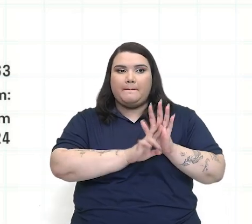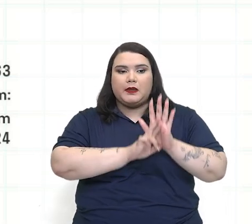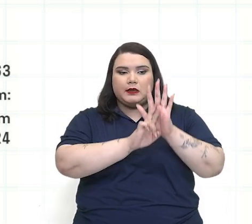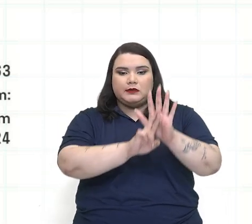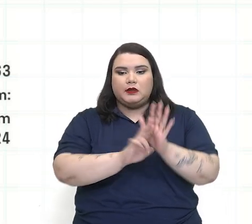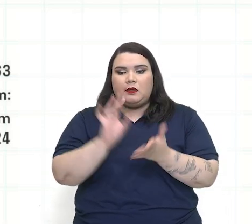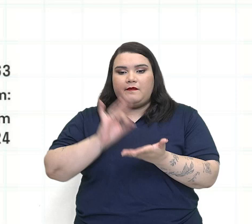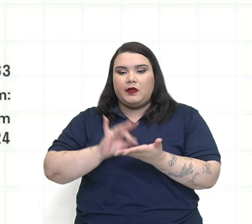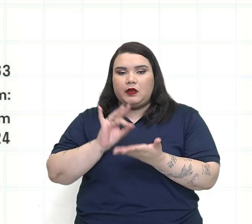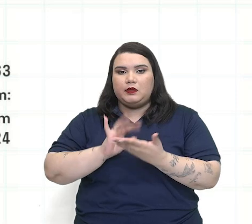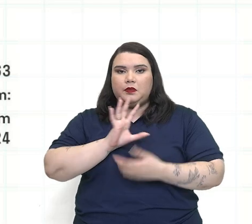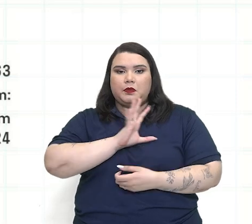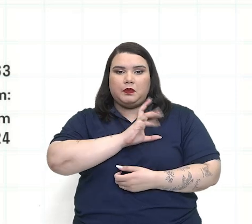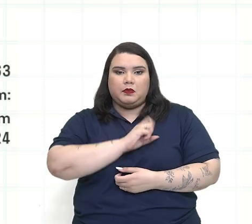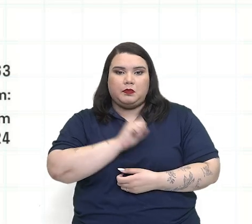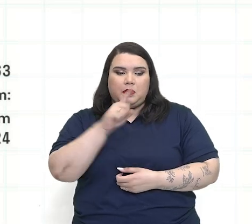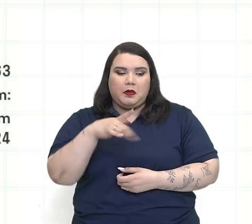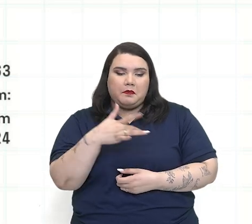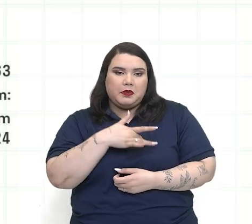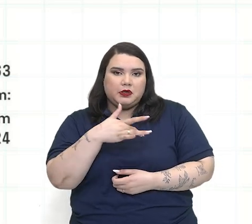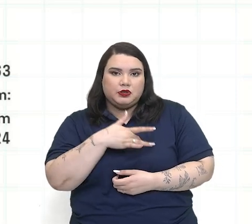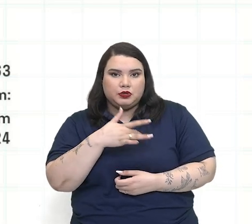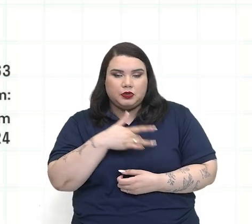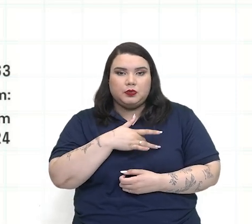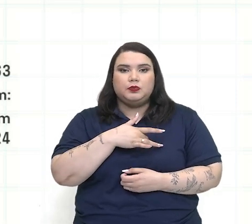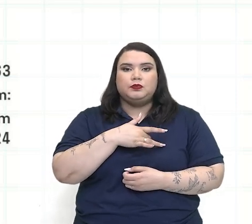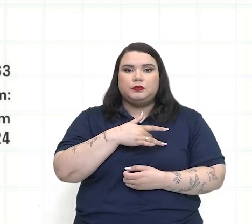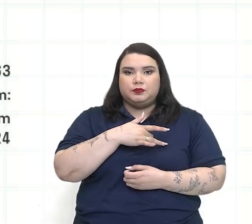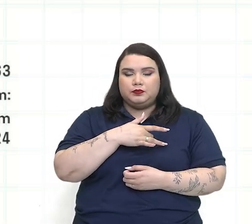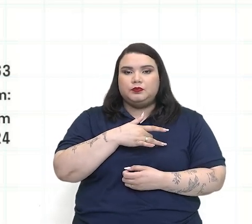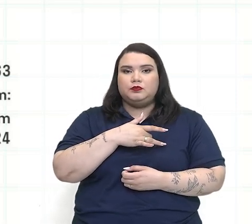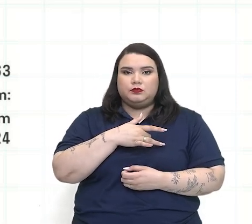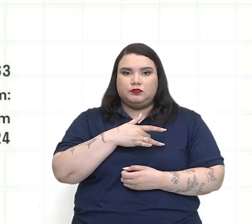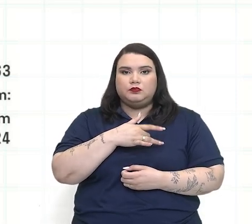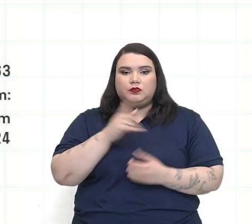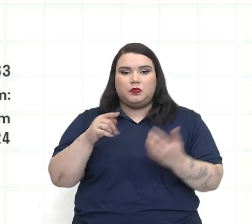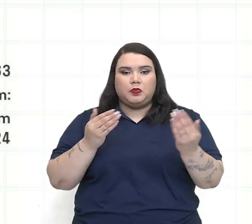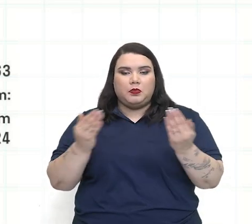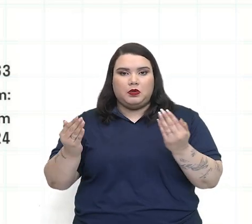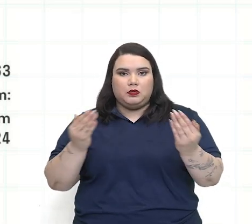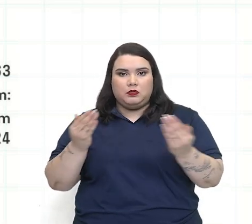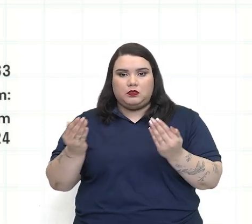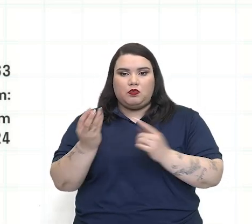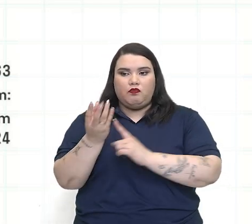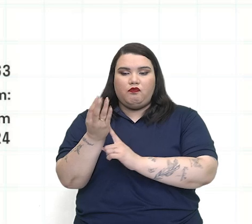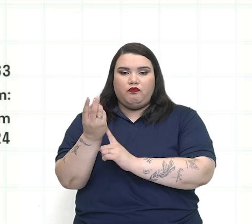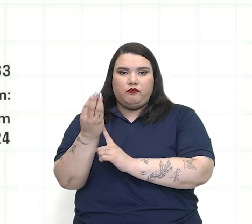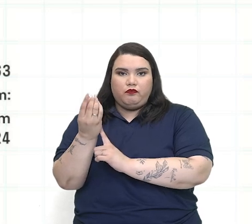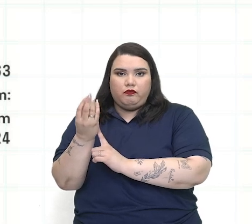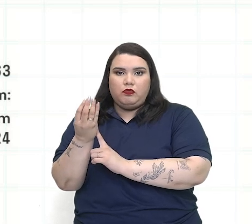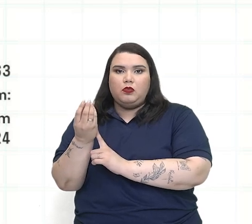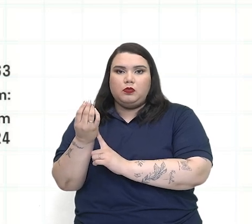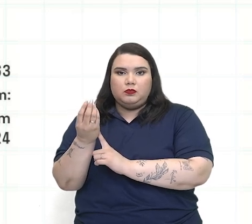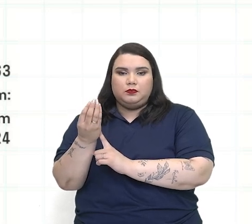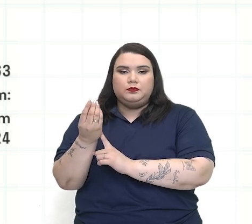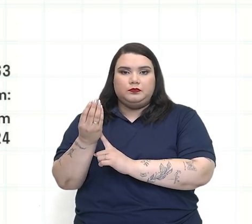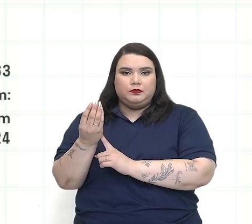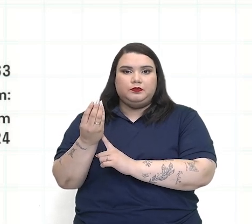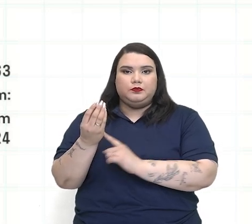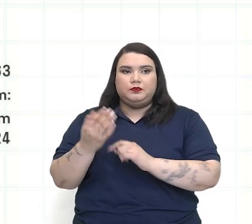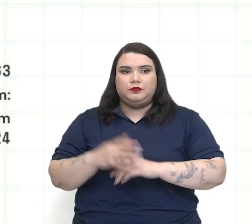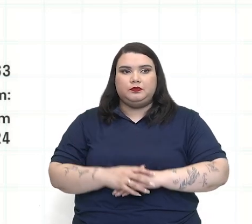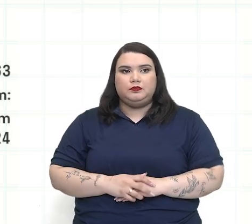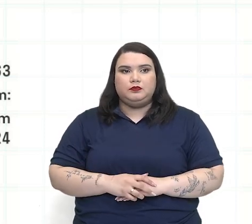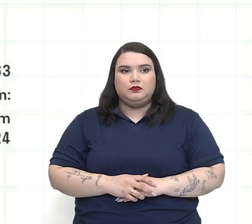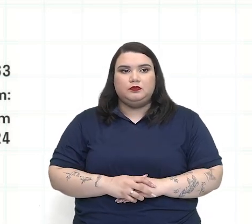amor. No caso, é a paixão, né? Que é fazendo uma comparação aí com a chama, né? Do palito